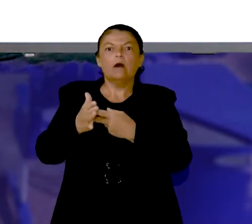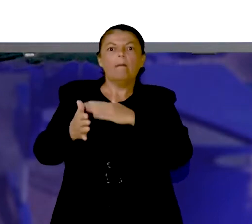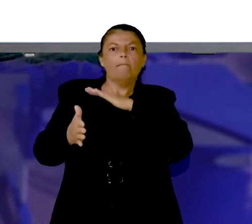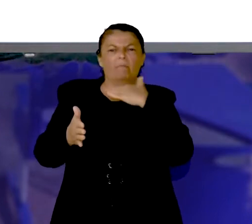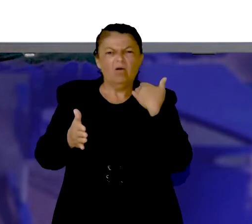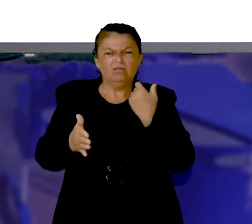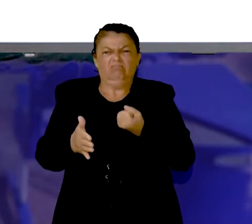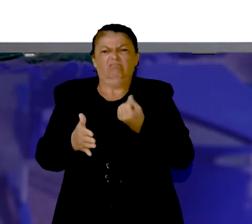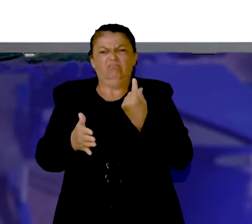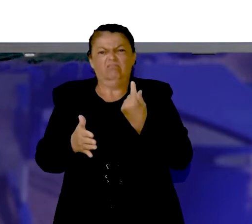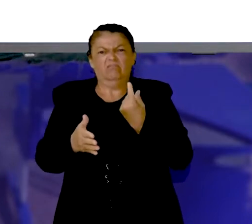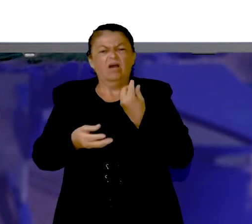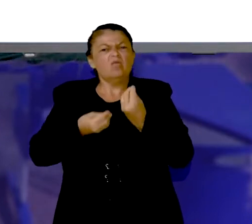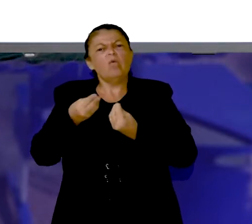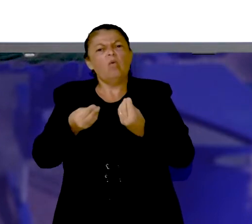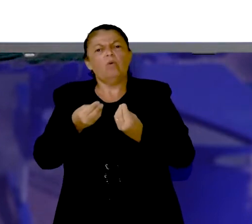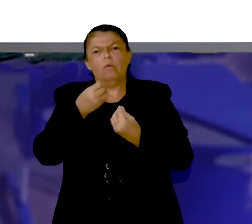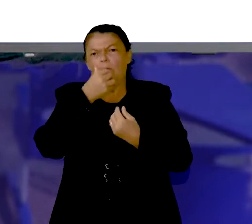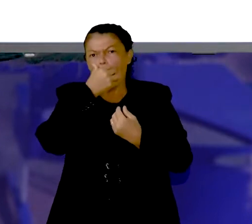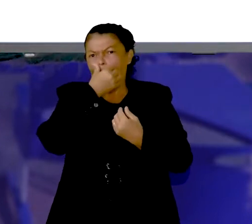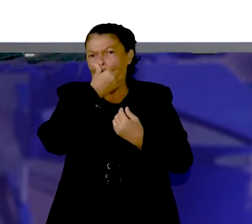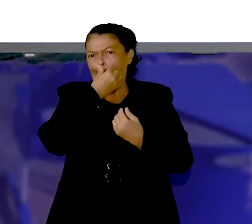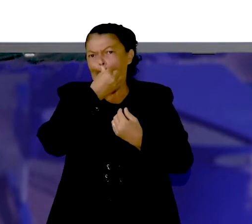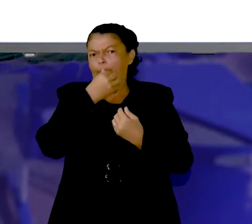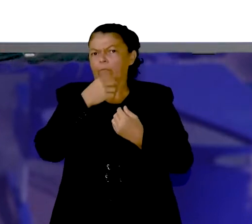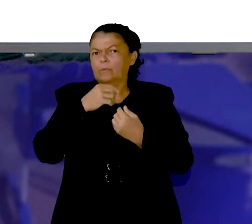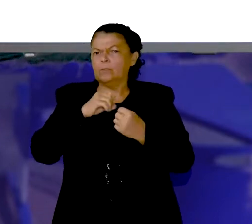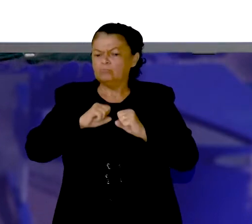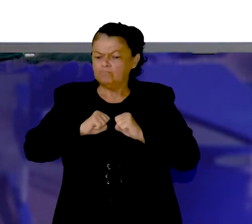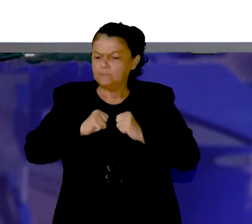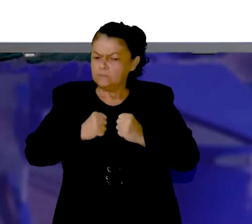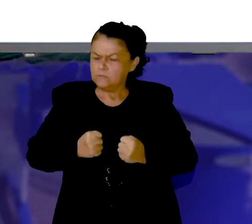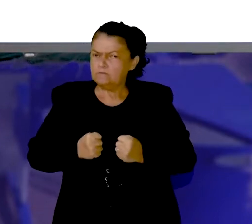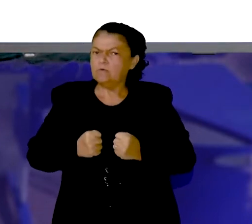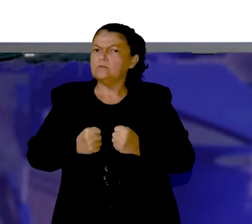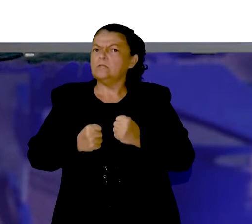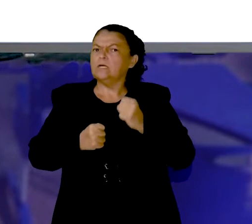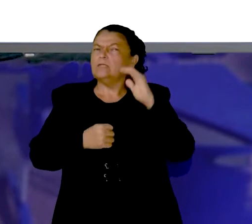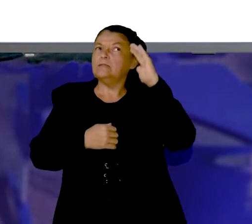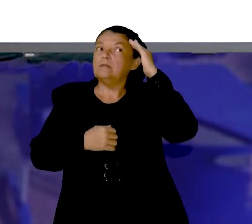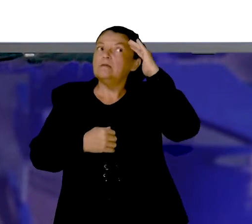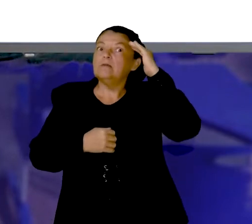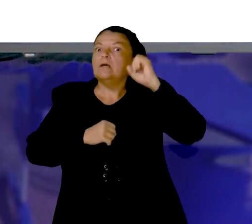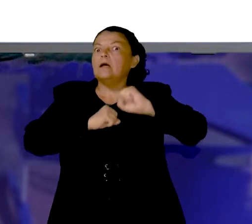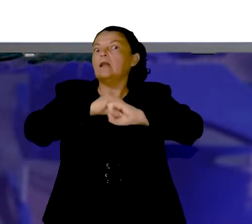forma para entendê-la melhor ou tentar, digamos assim,